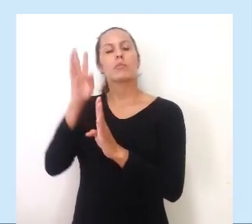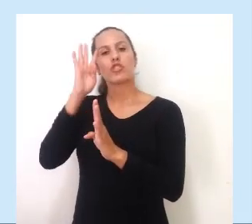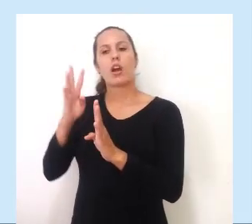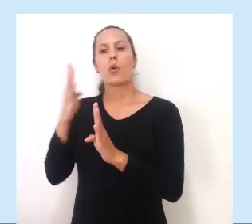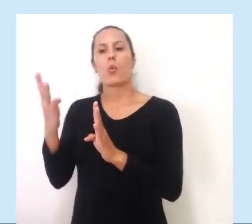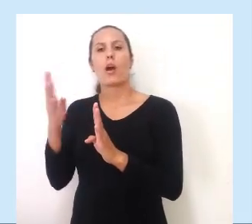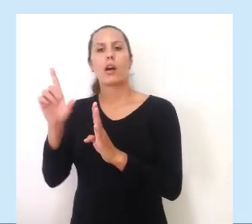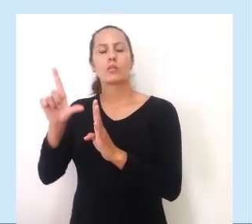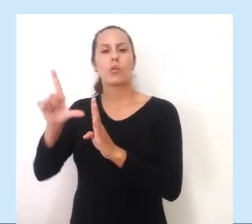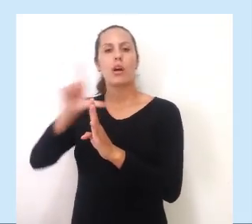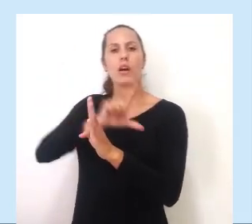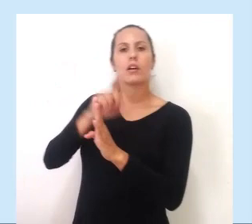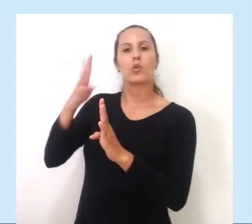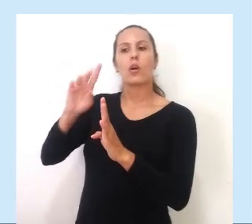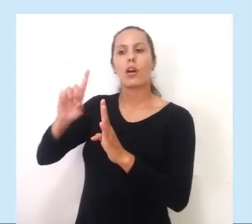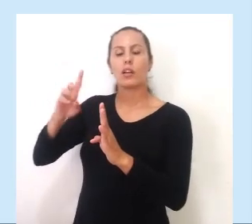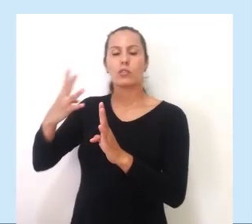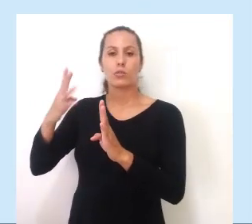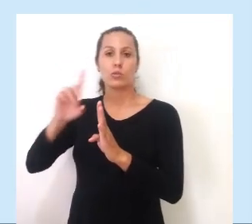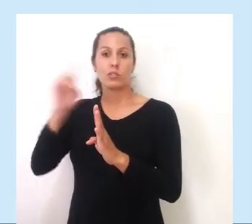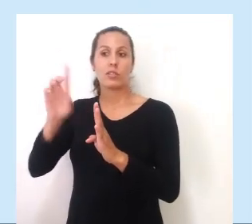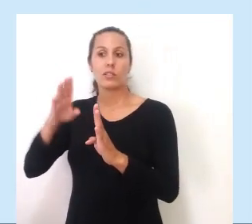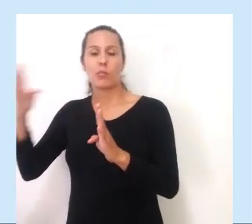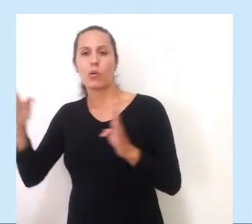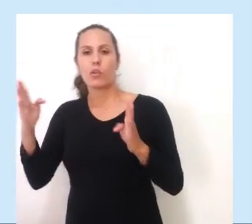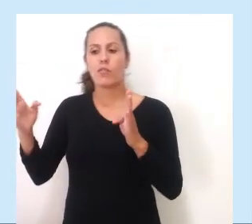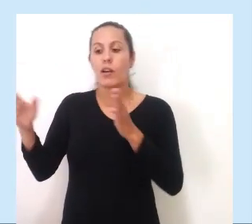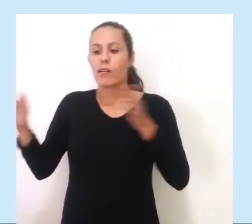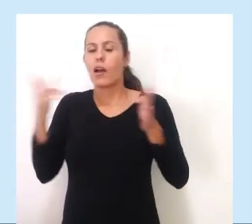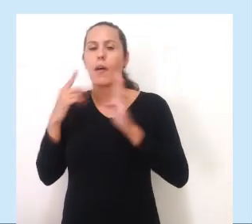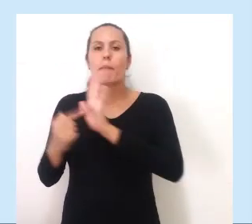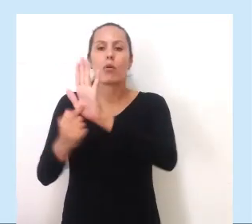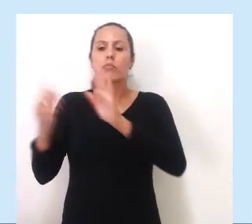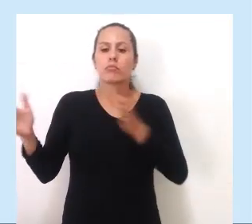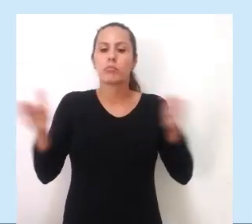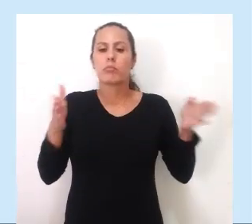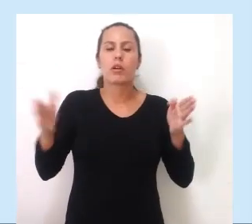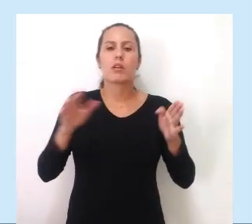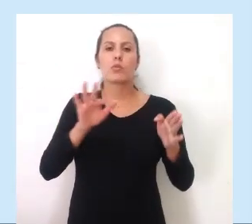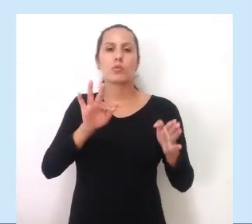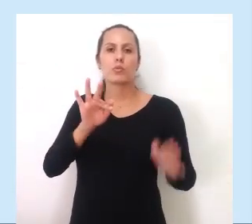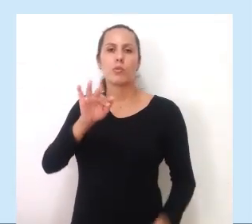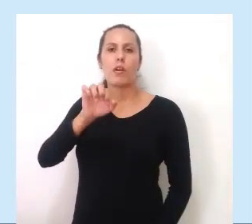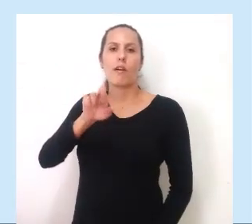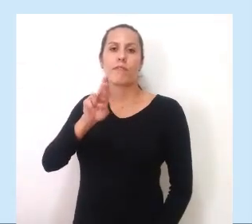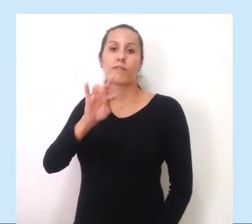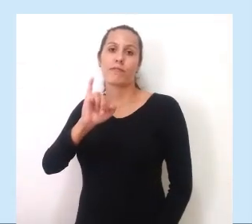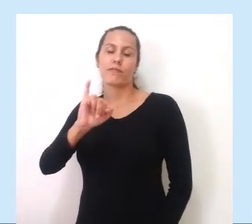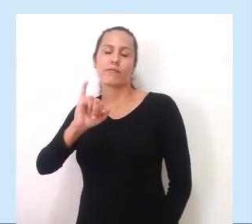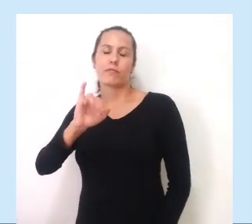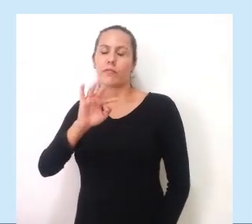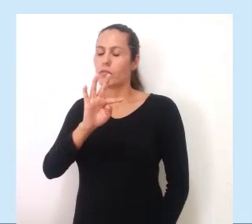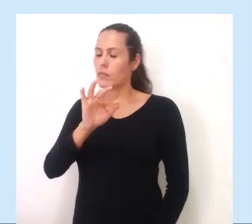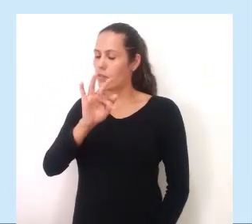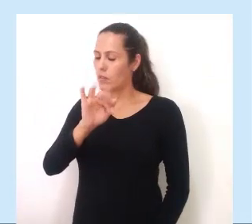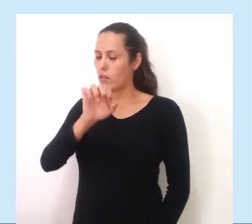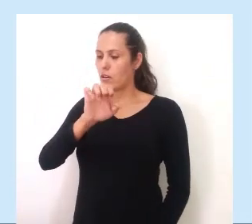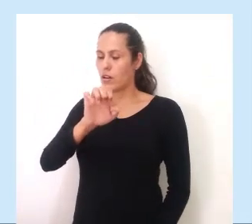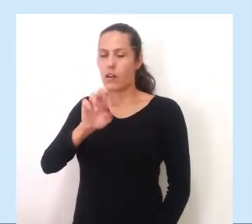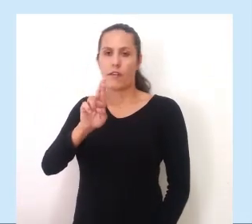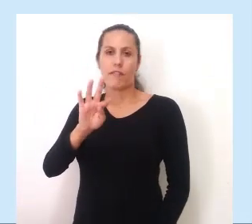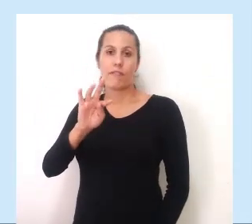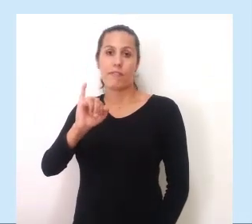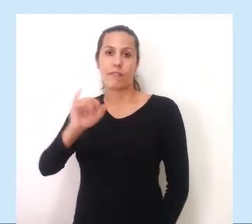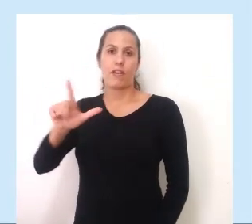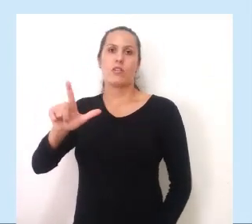14 dias, já vai colocar 4 a mais, 4 a menos e já vai identificar o seu período